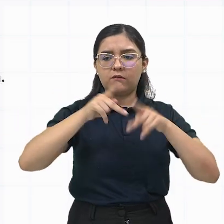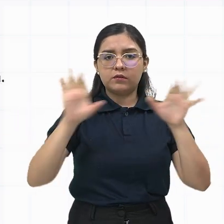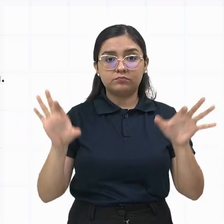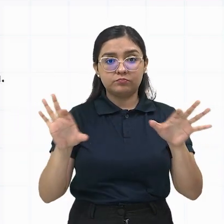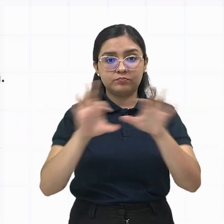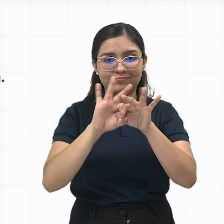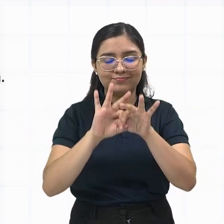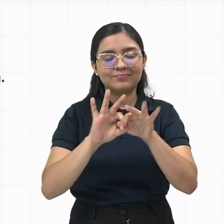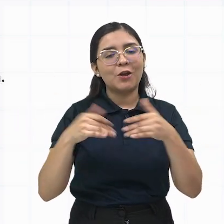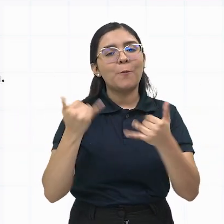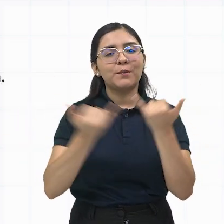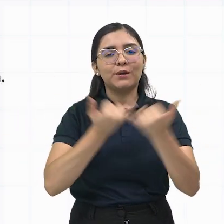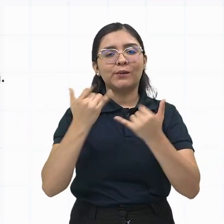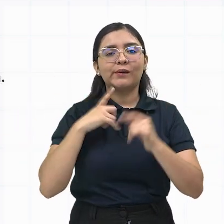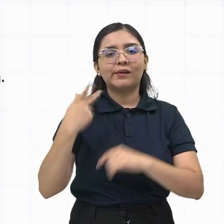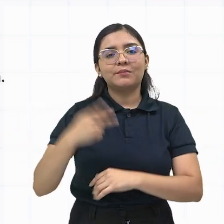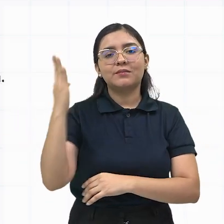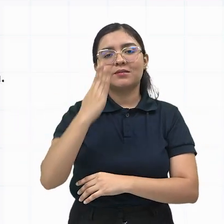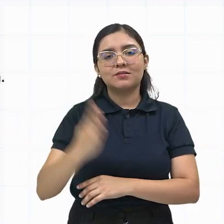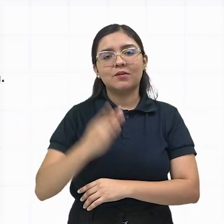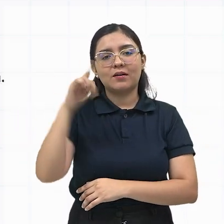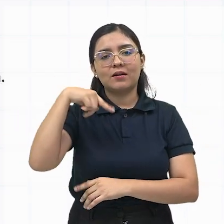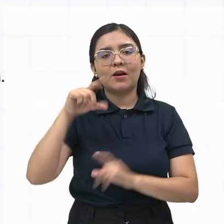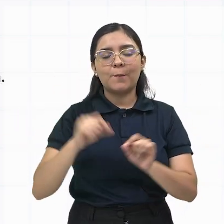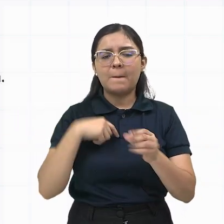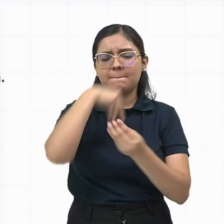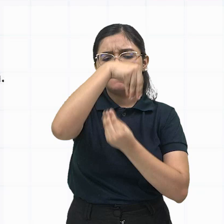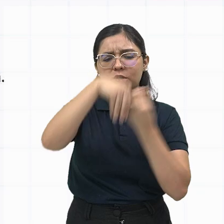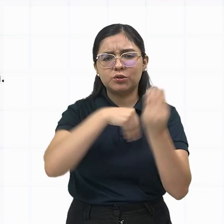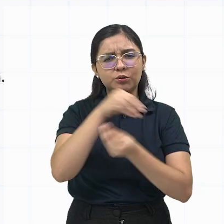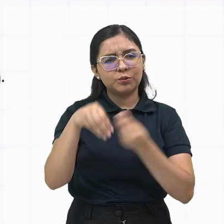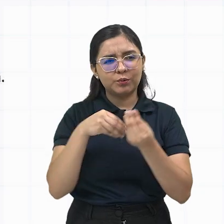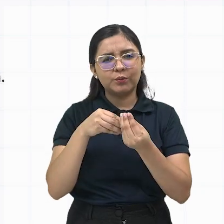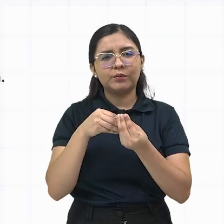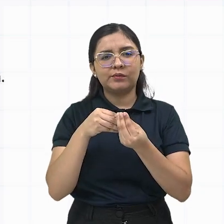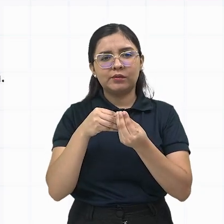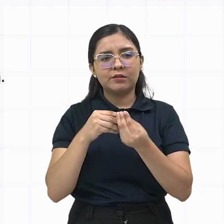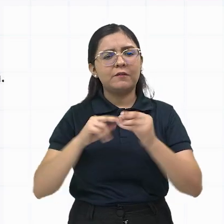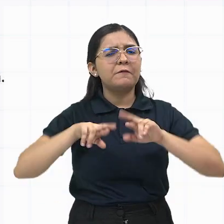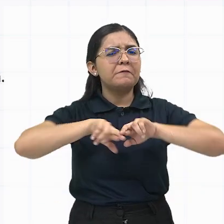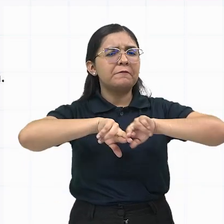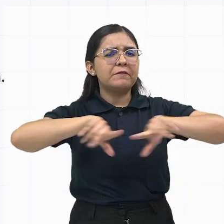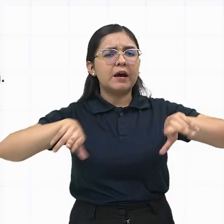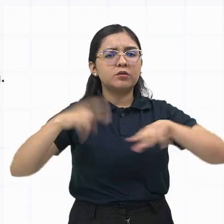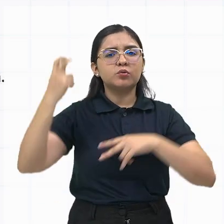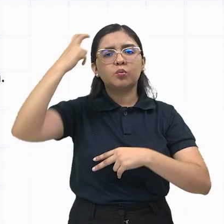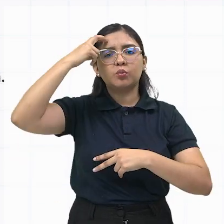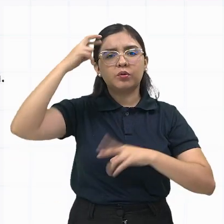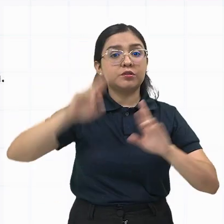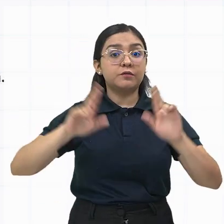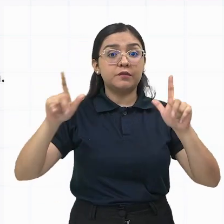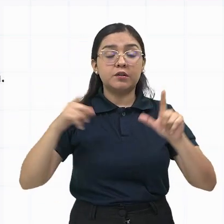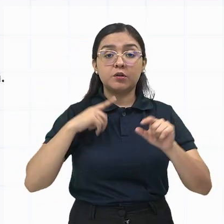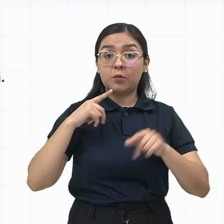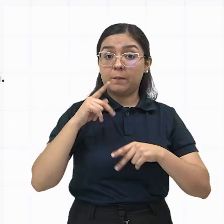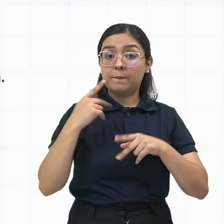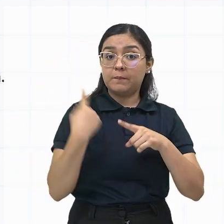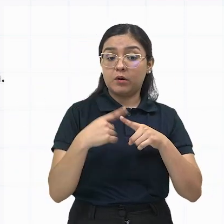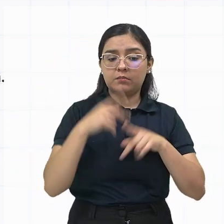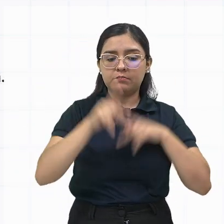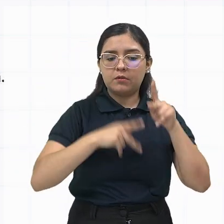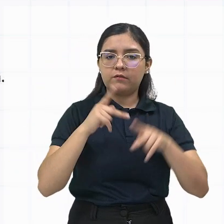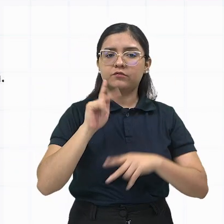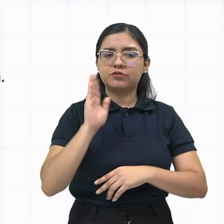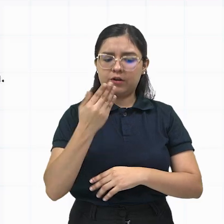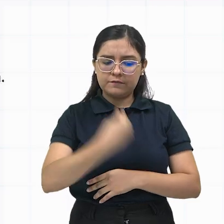né. Eu costumo até brincar falando que o Brasil ele acaba sendo uma mistura, né, de várias culturas, porque dos povos que já estavam